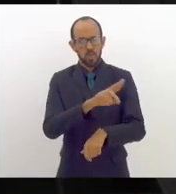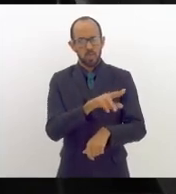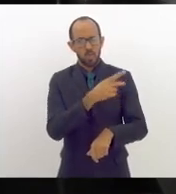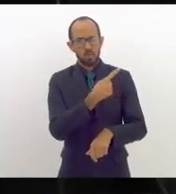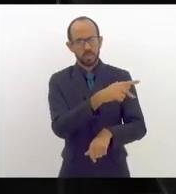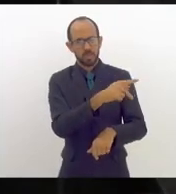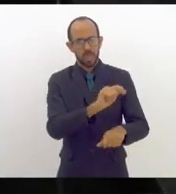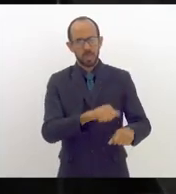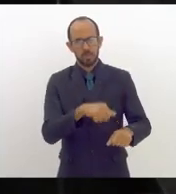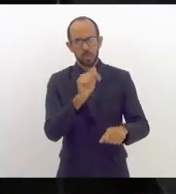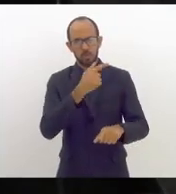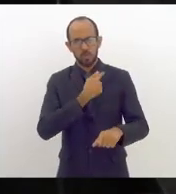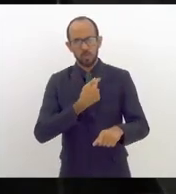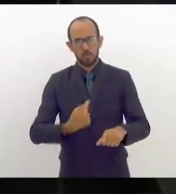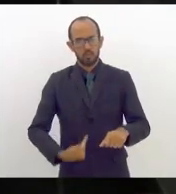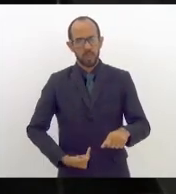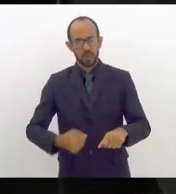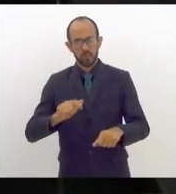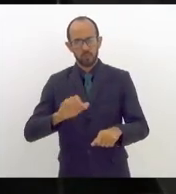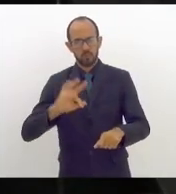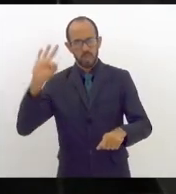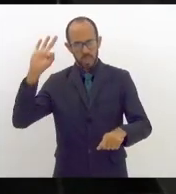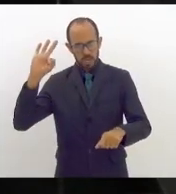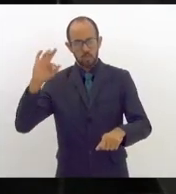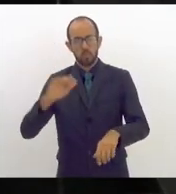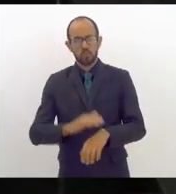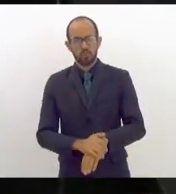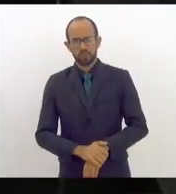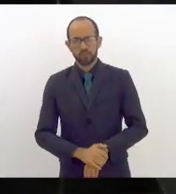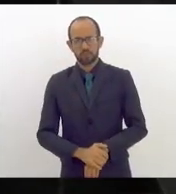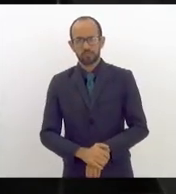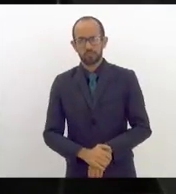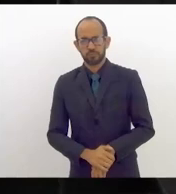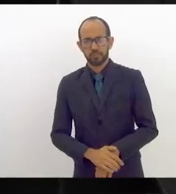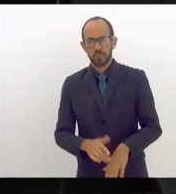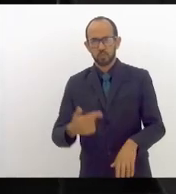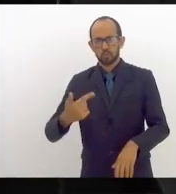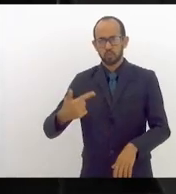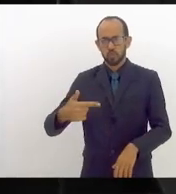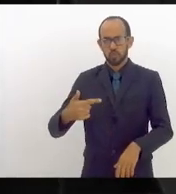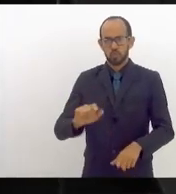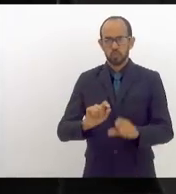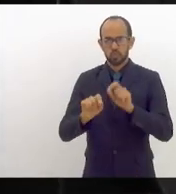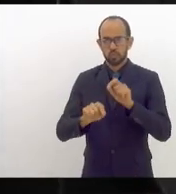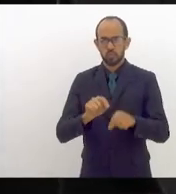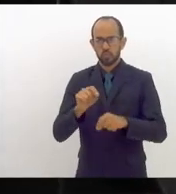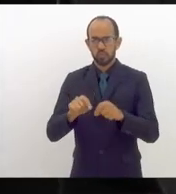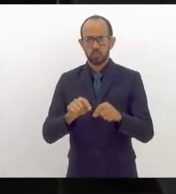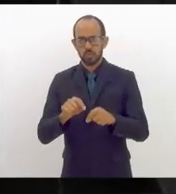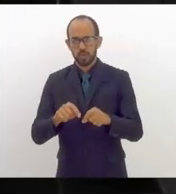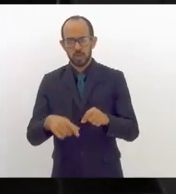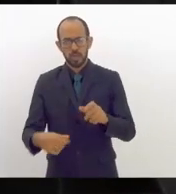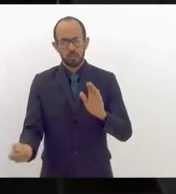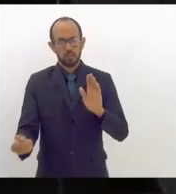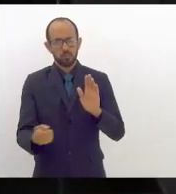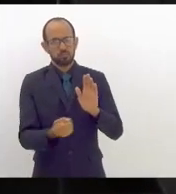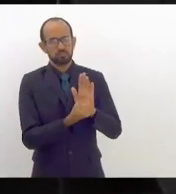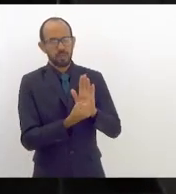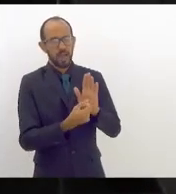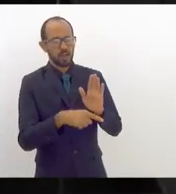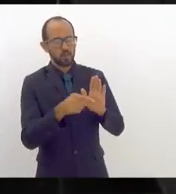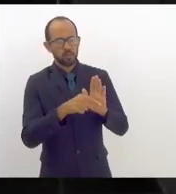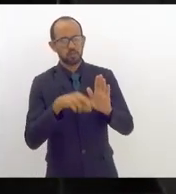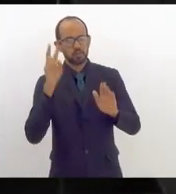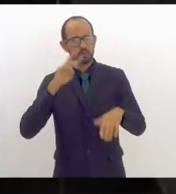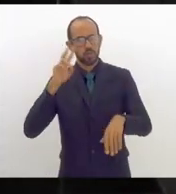Eleita pelo Governo Federal segundo lugar eu quero registrar também outra outra outro marco histórico